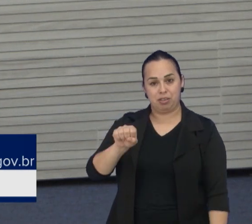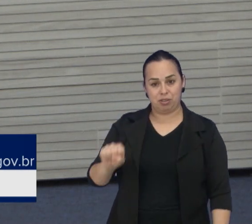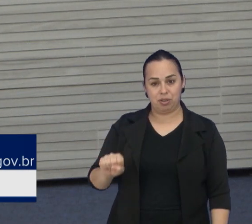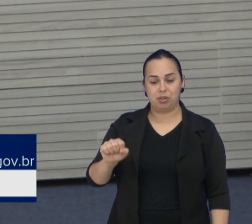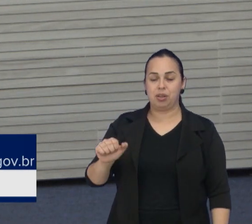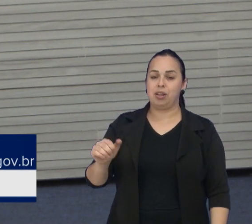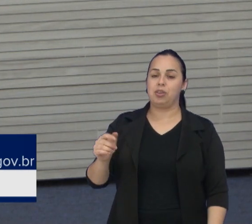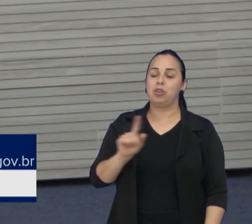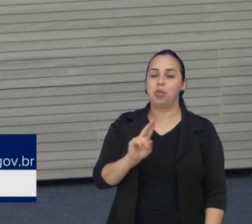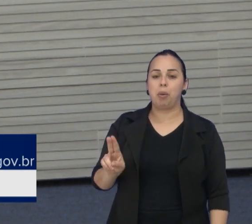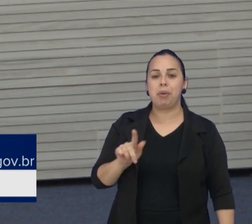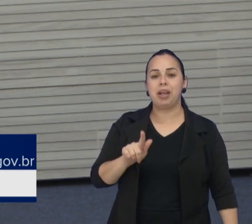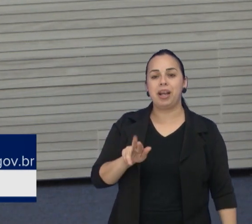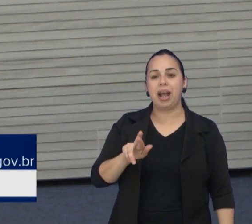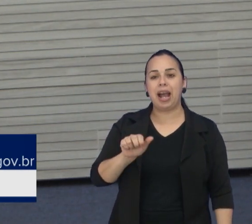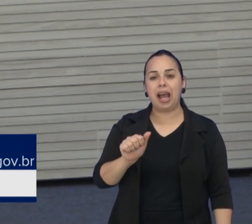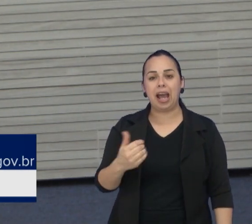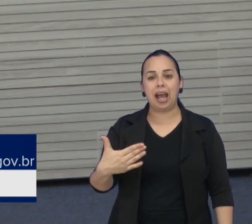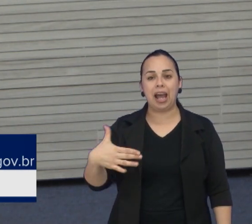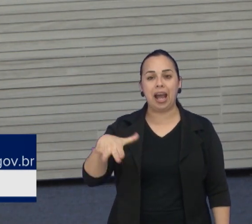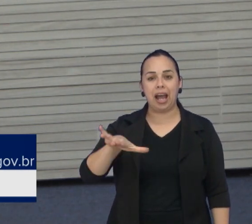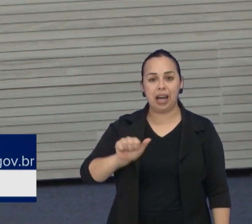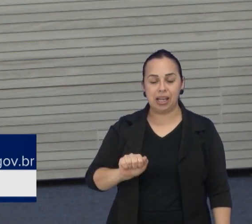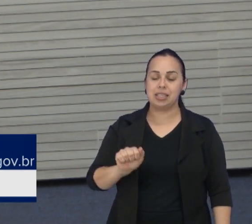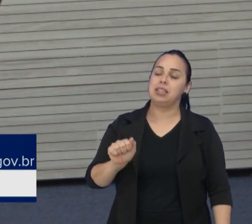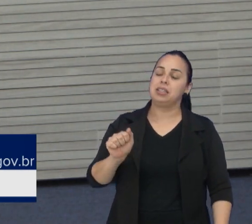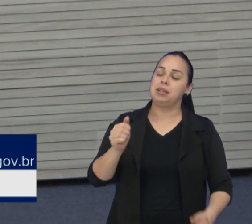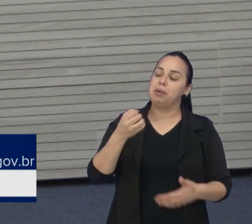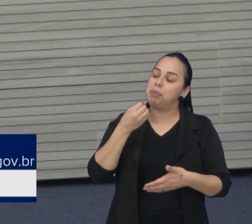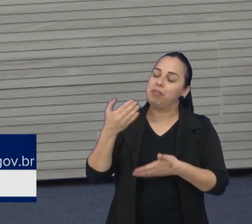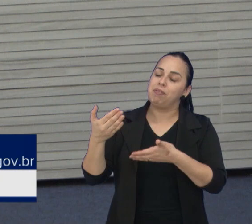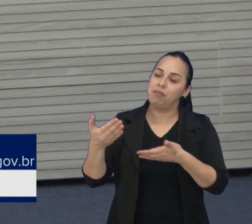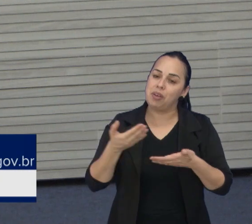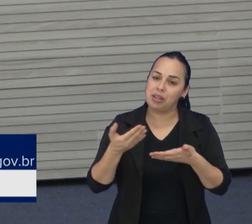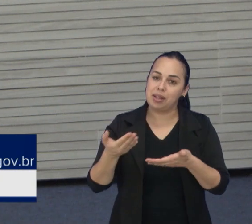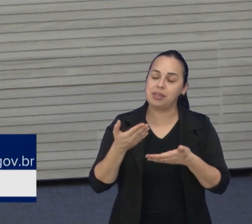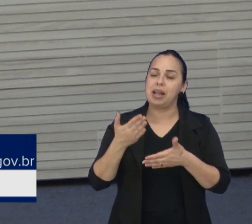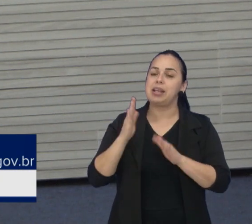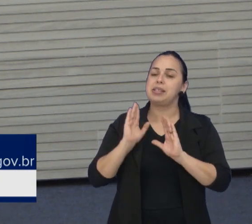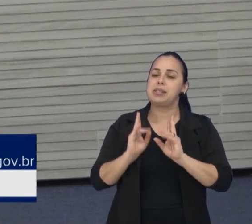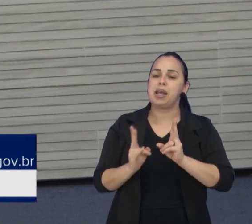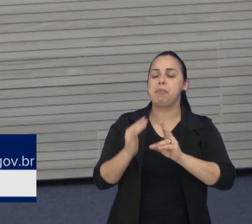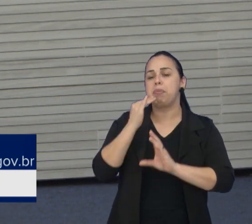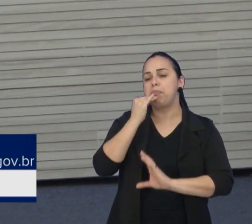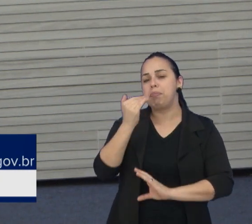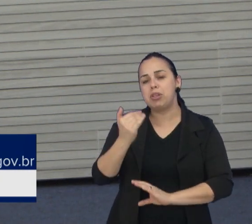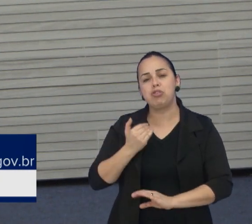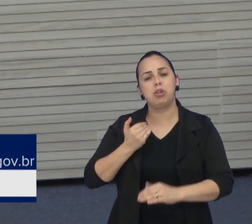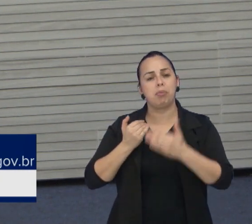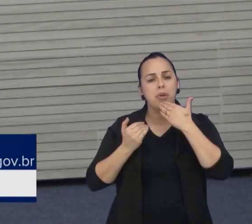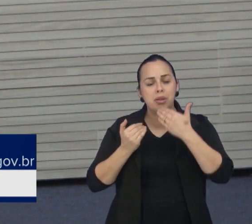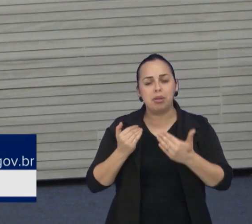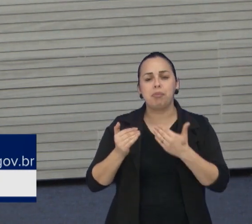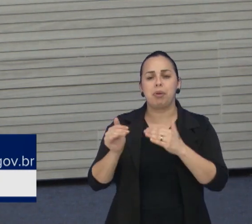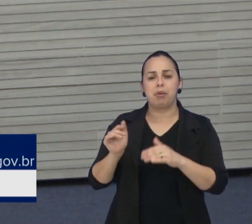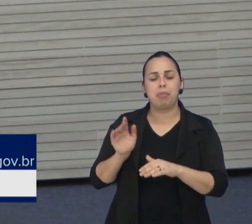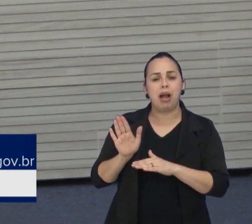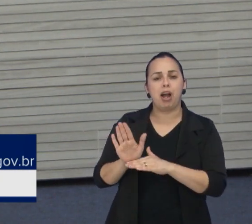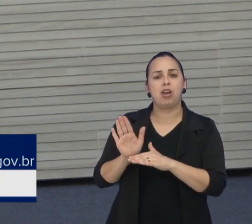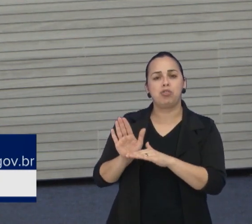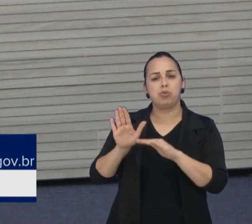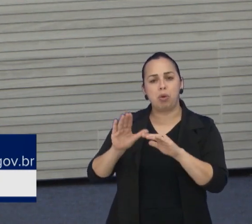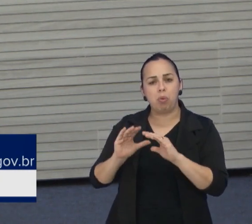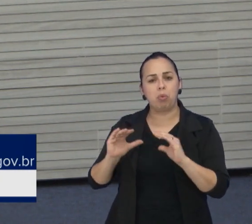aqui presente, sempre trazendo aí muitas solicitações aí para essa Câmara, que possa fortalecer